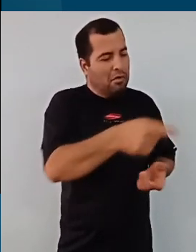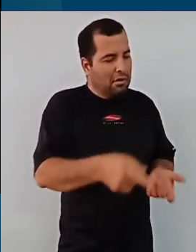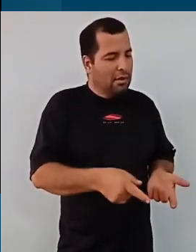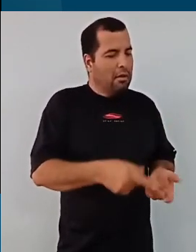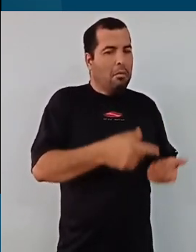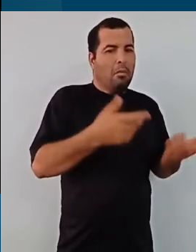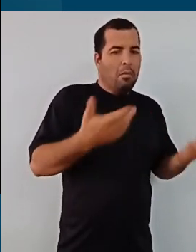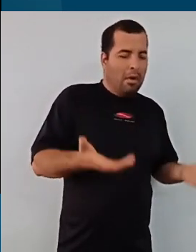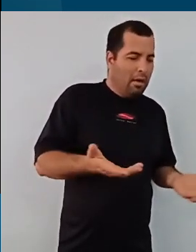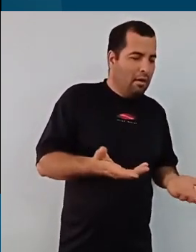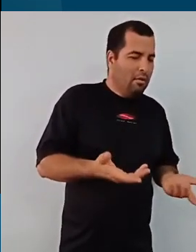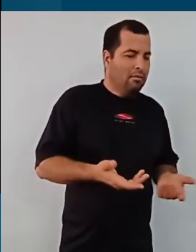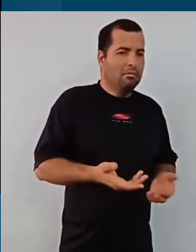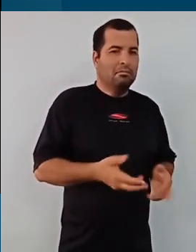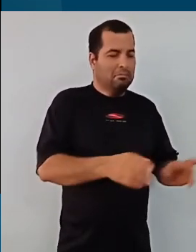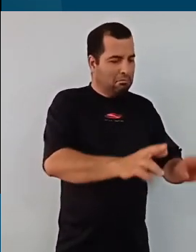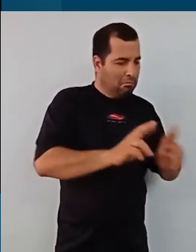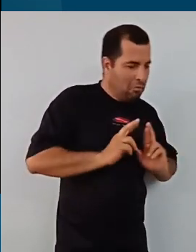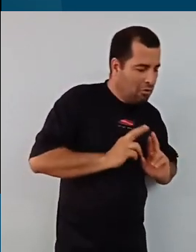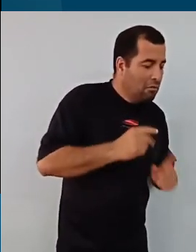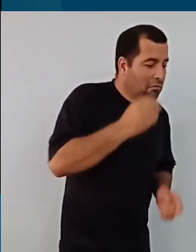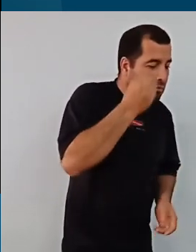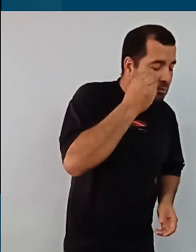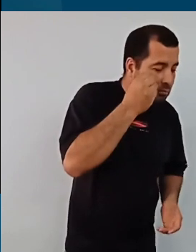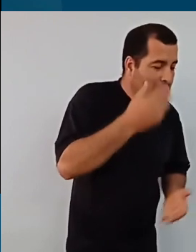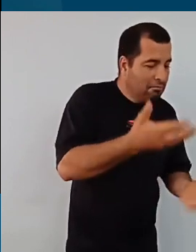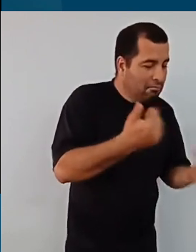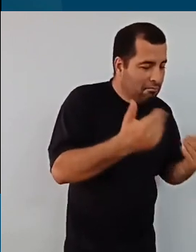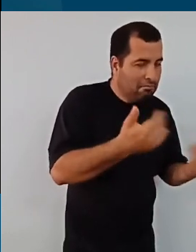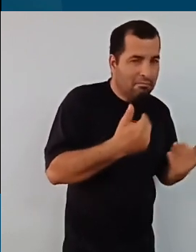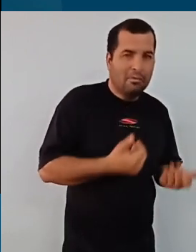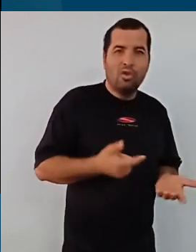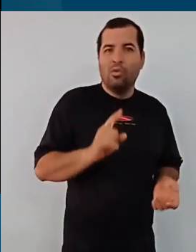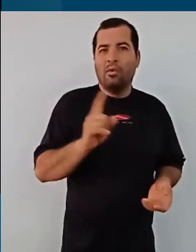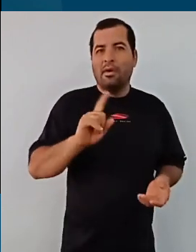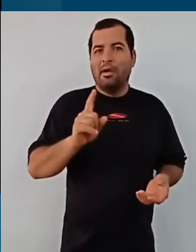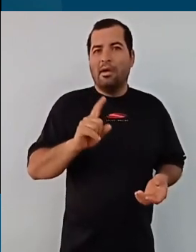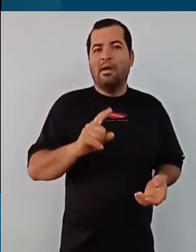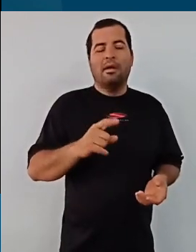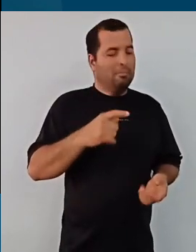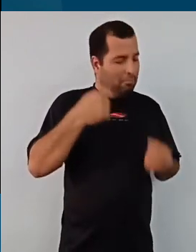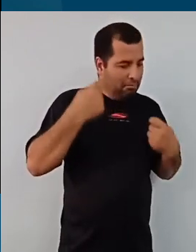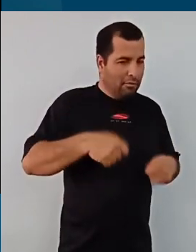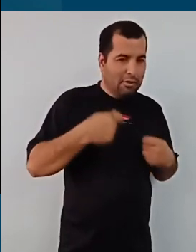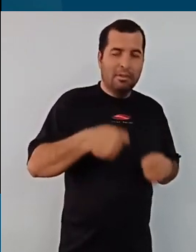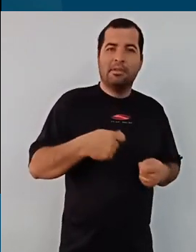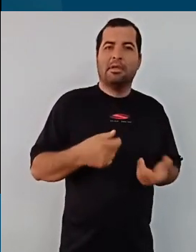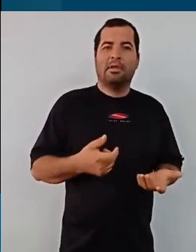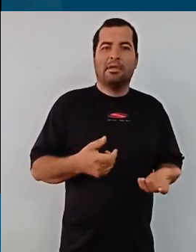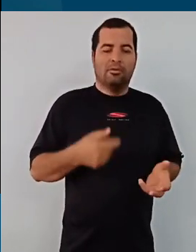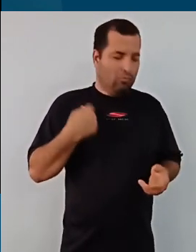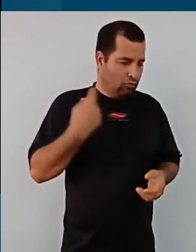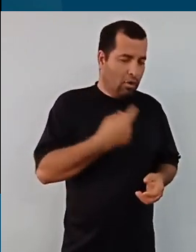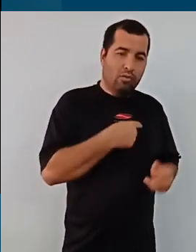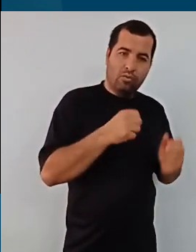sua conta e risco, vão atrás do conhecimento, por mais que eu oriente. A gente não dá conta de que ele